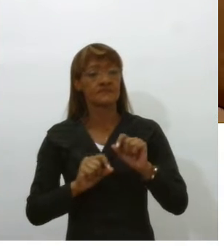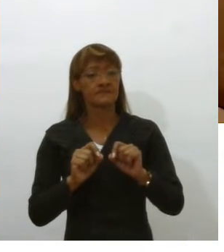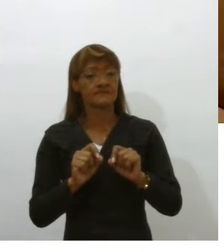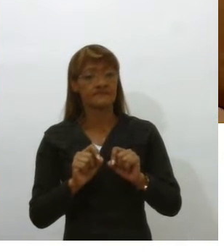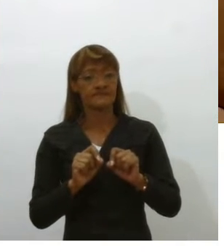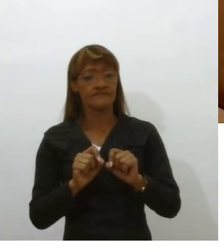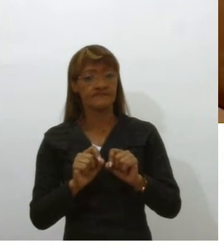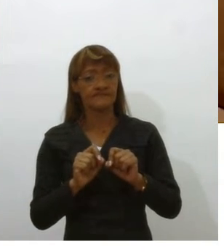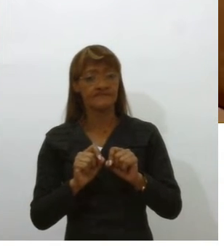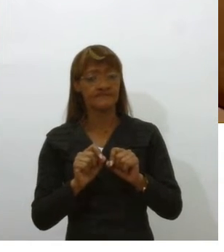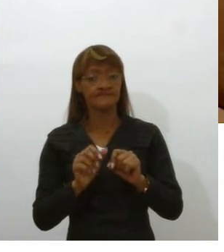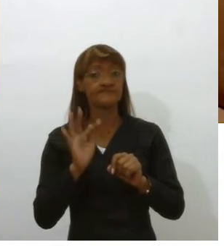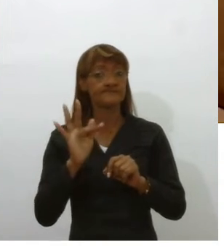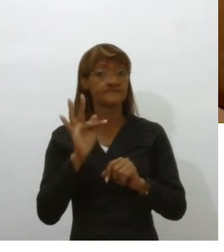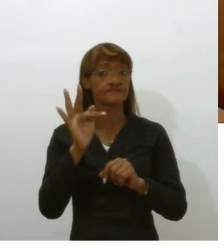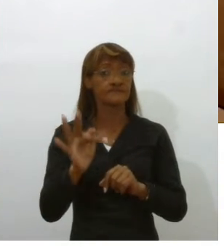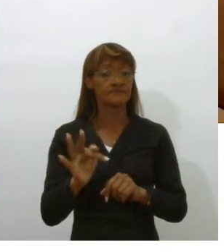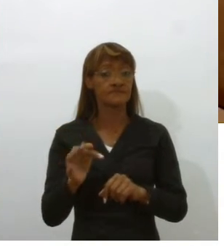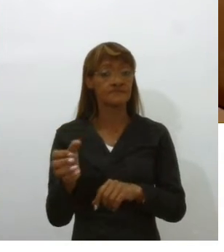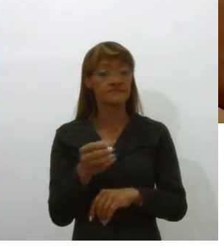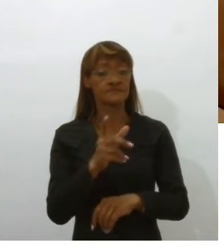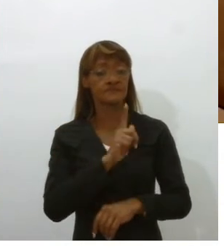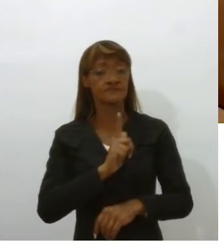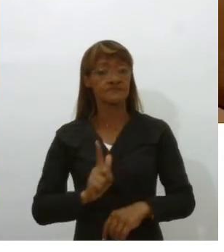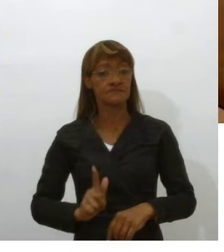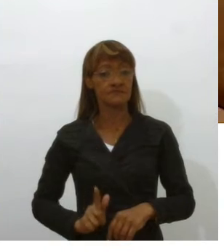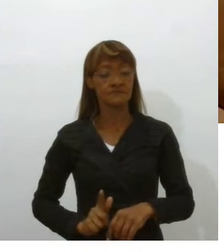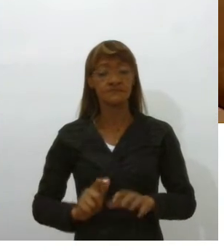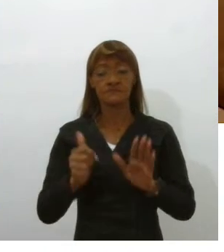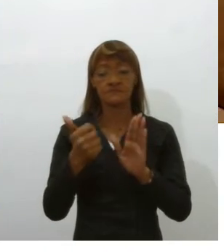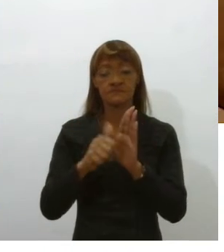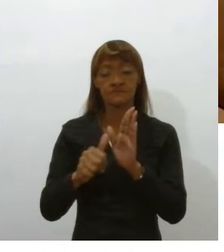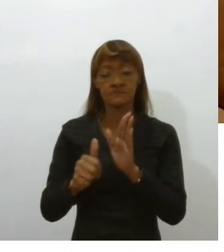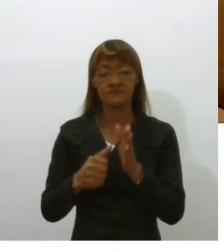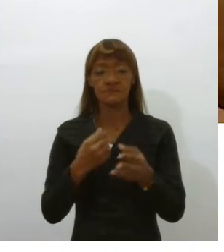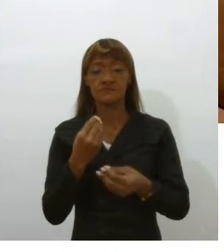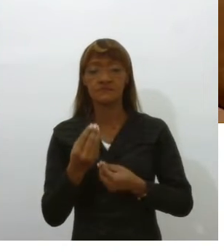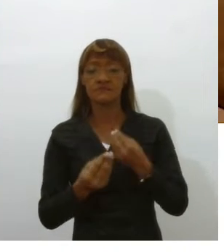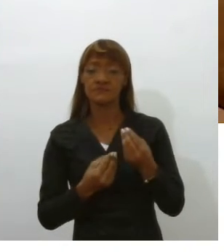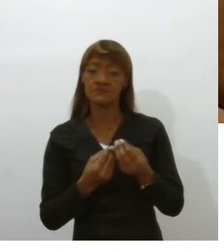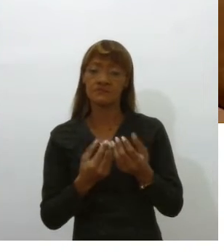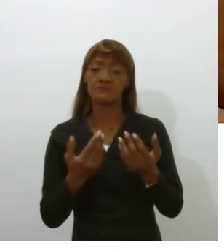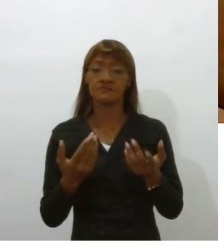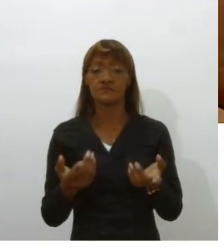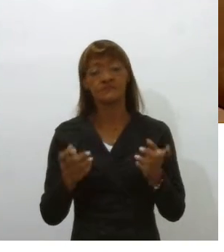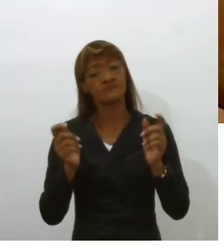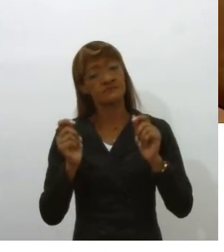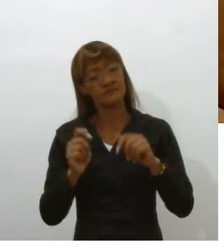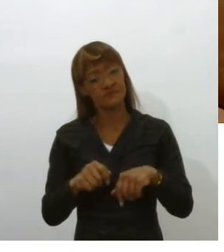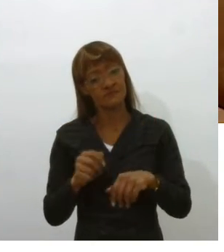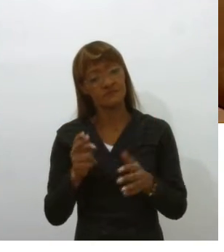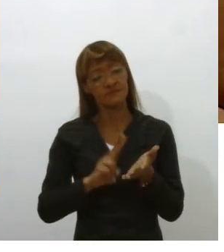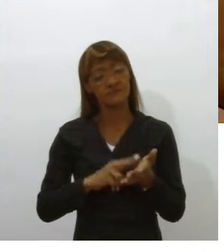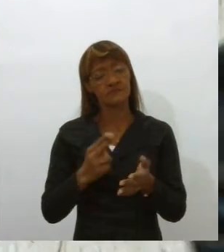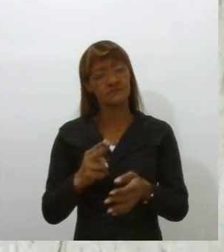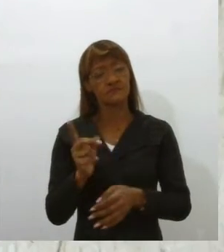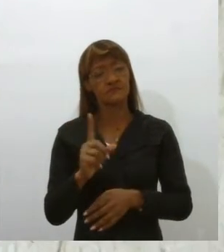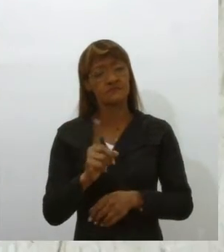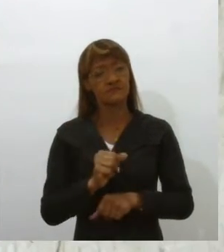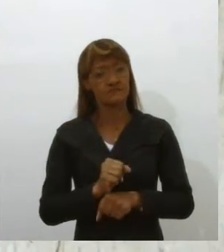próximo governador fazer análise de pertinência e aí sim encaminhar ou não para a